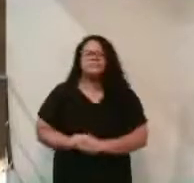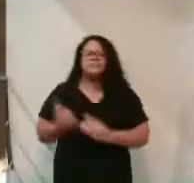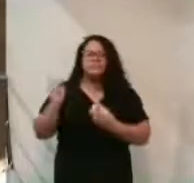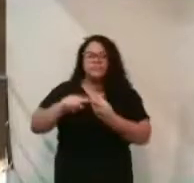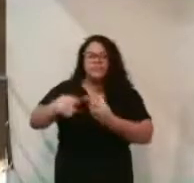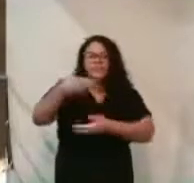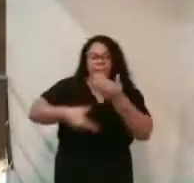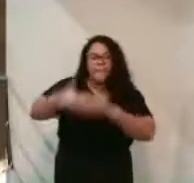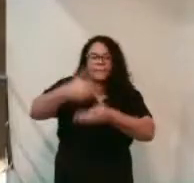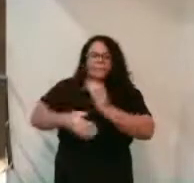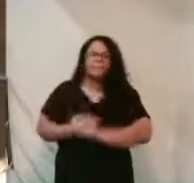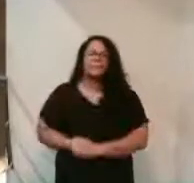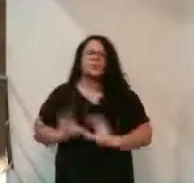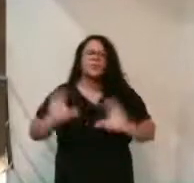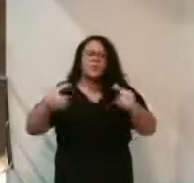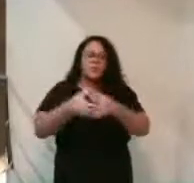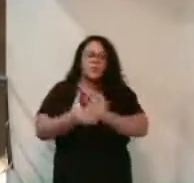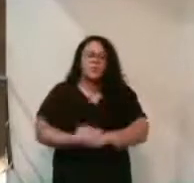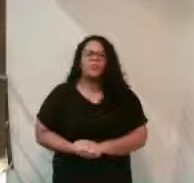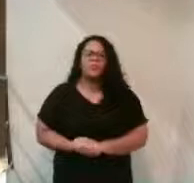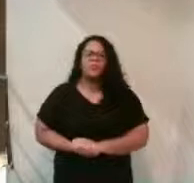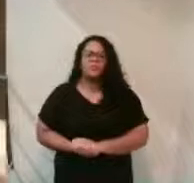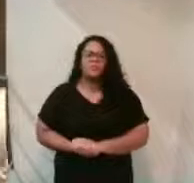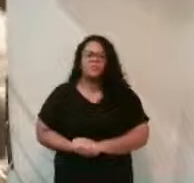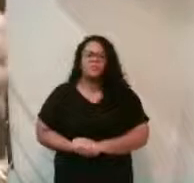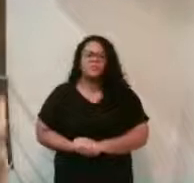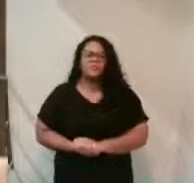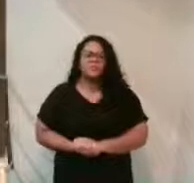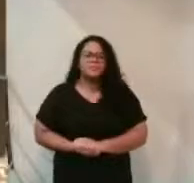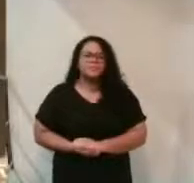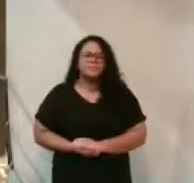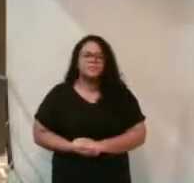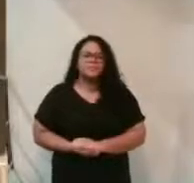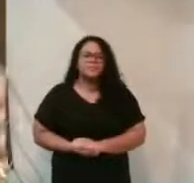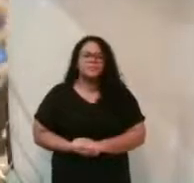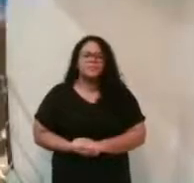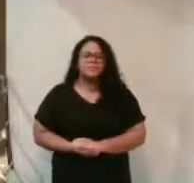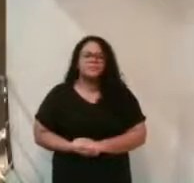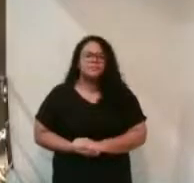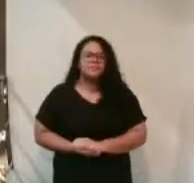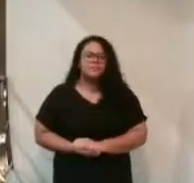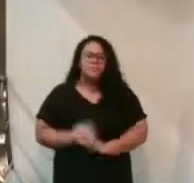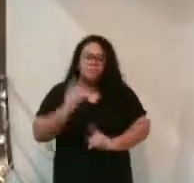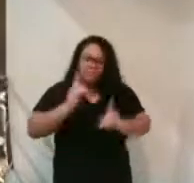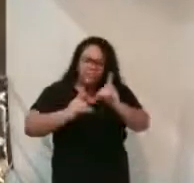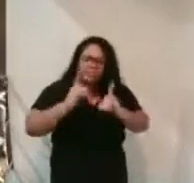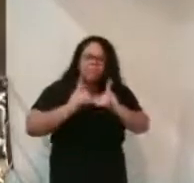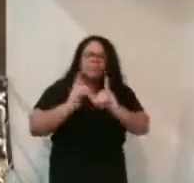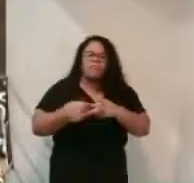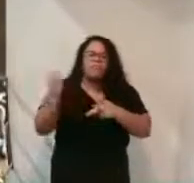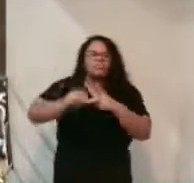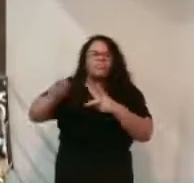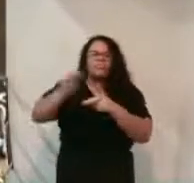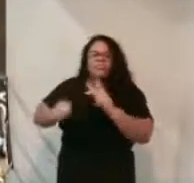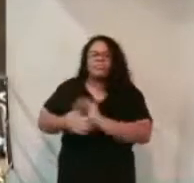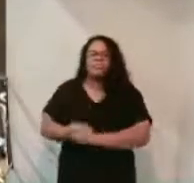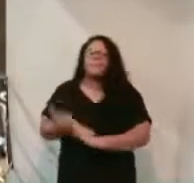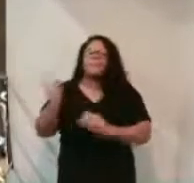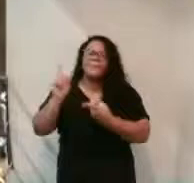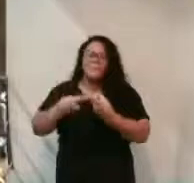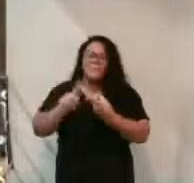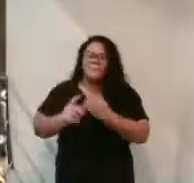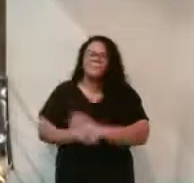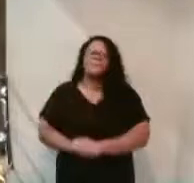do Núcleo de Conciliação e Negociação do Ministério Público Pernambuco e membro colaboradora da Comissão do Meio Ambiente e